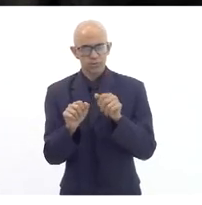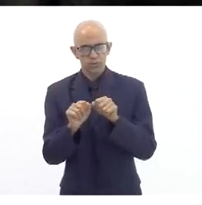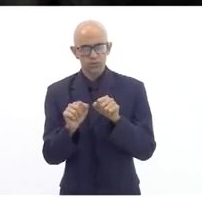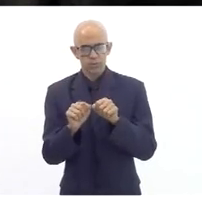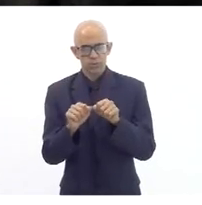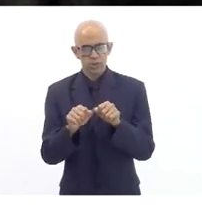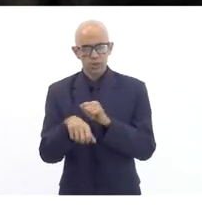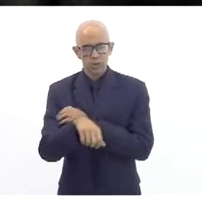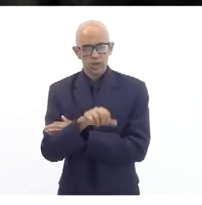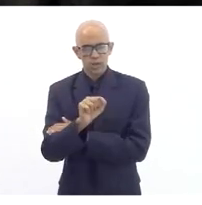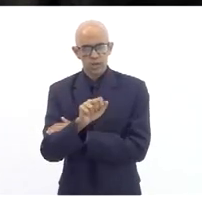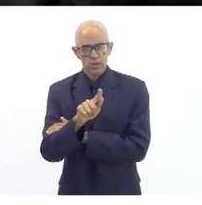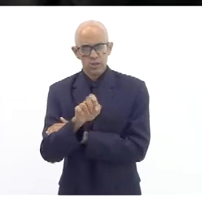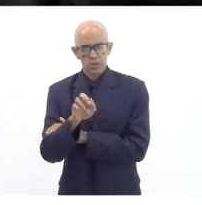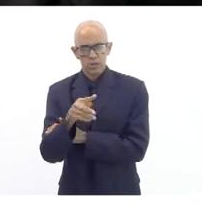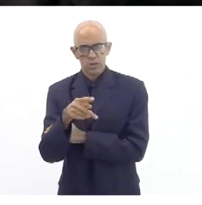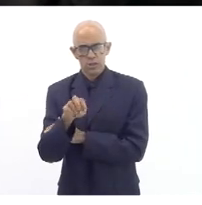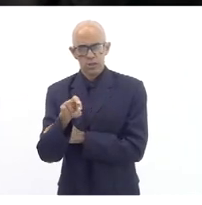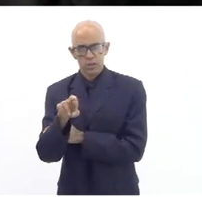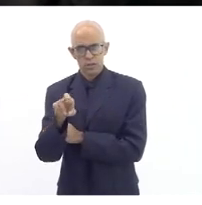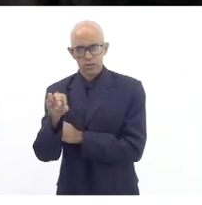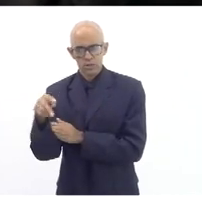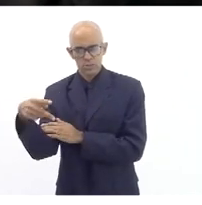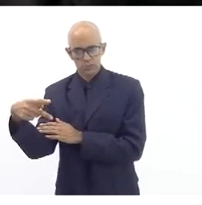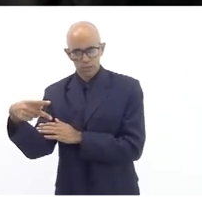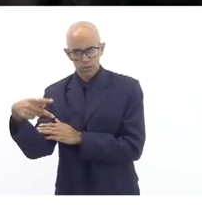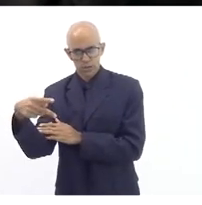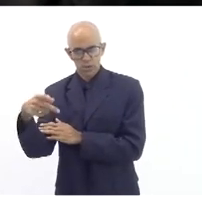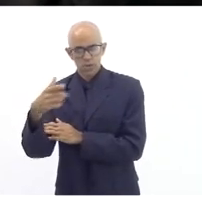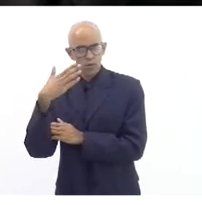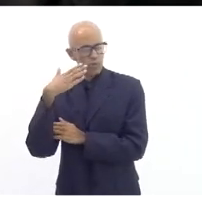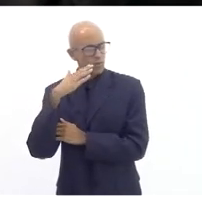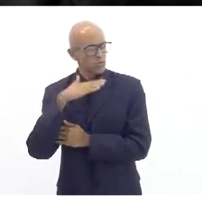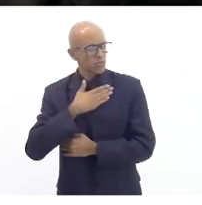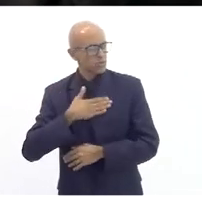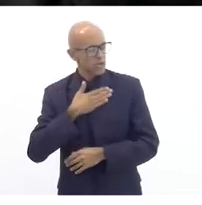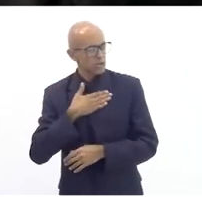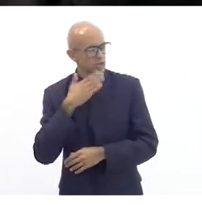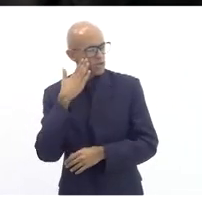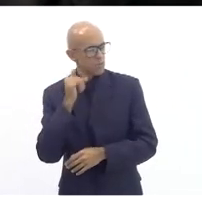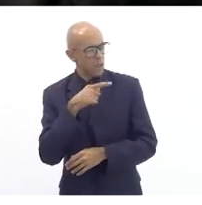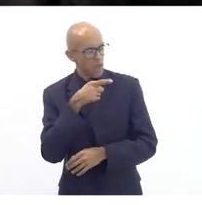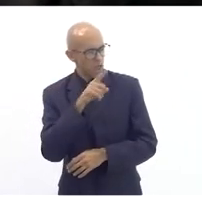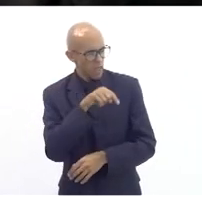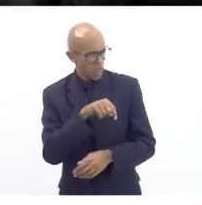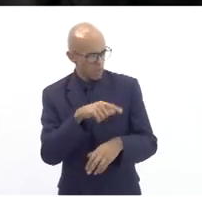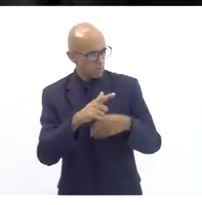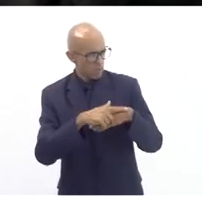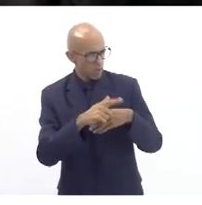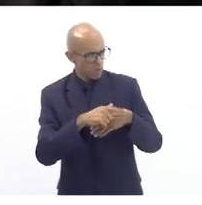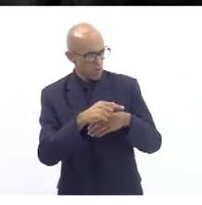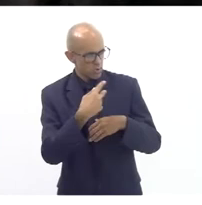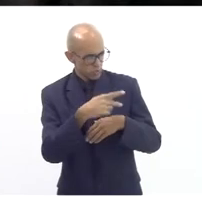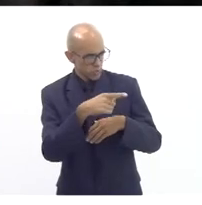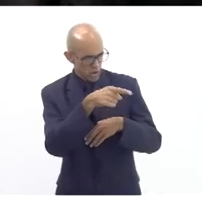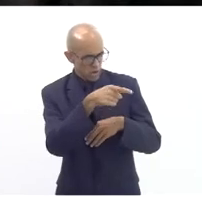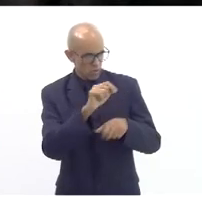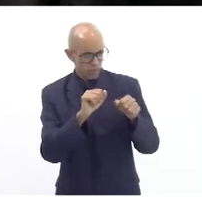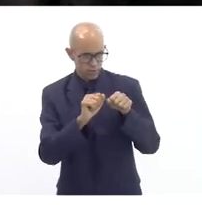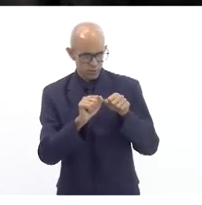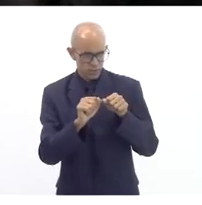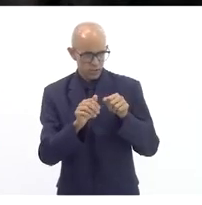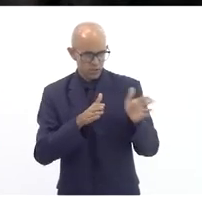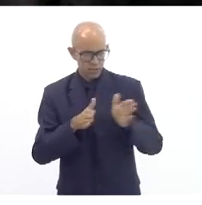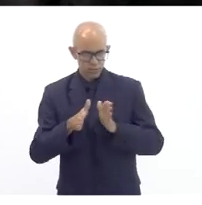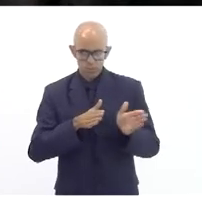razão disso. Então, é atribuição da agência reguladora, então, fiscalizar essas situações relativas à